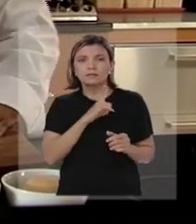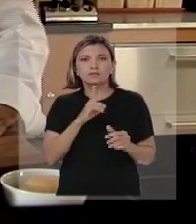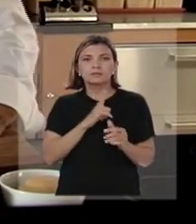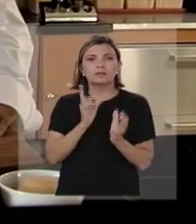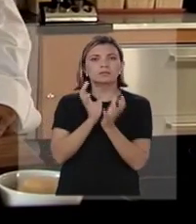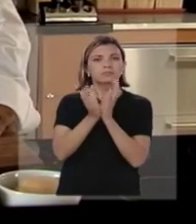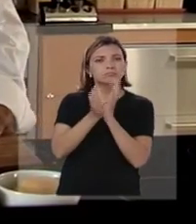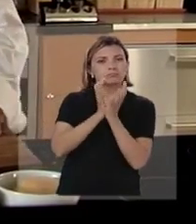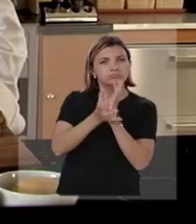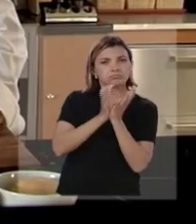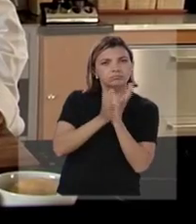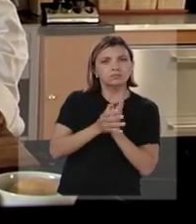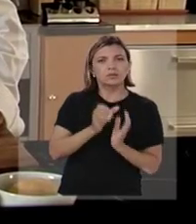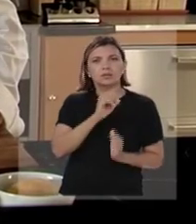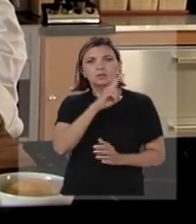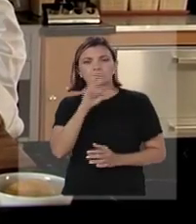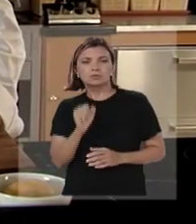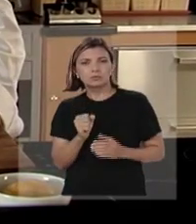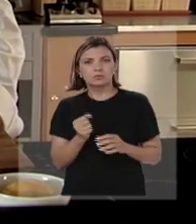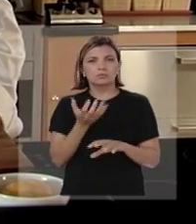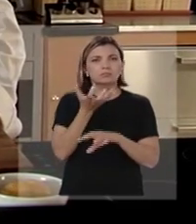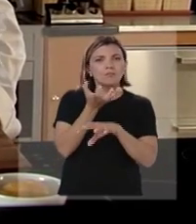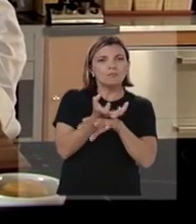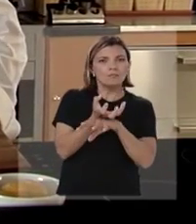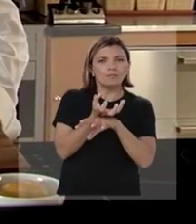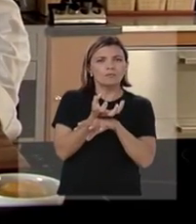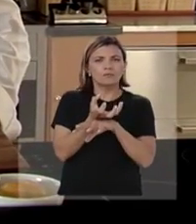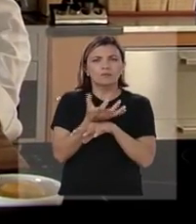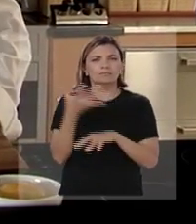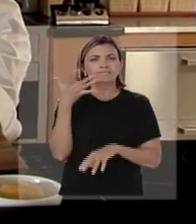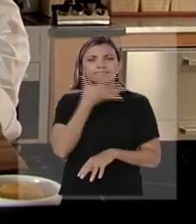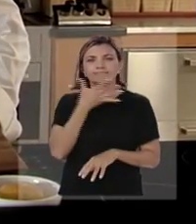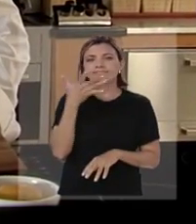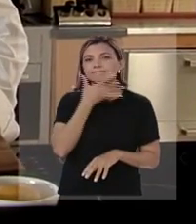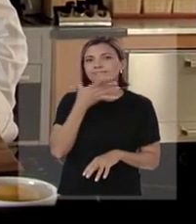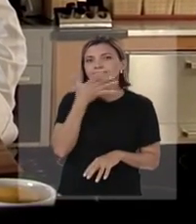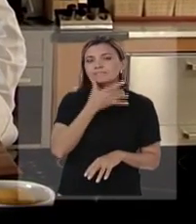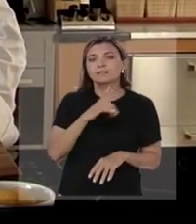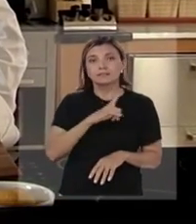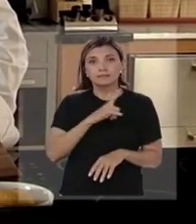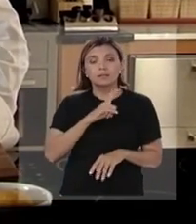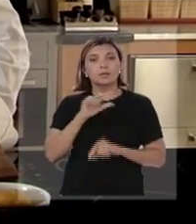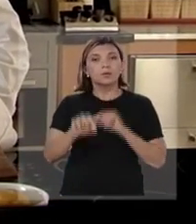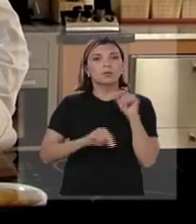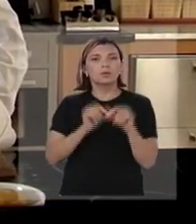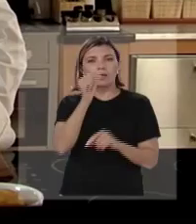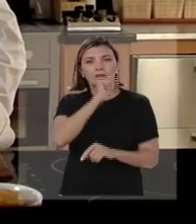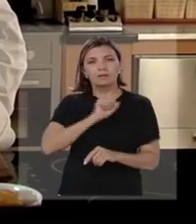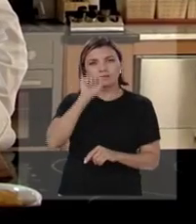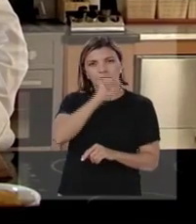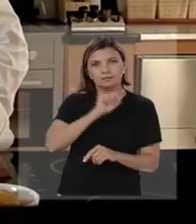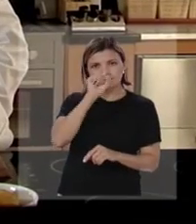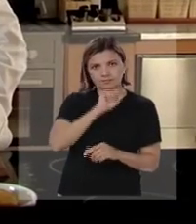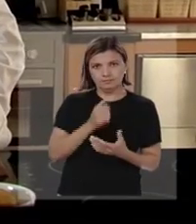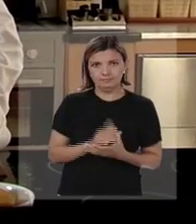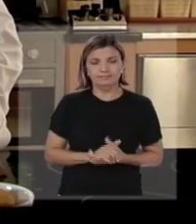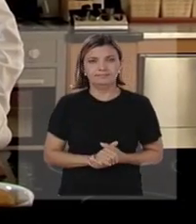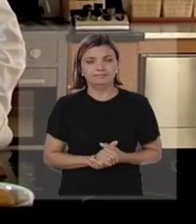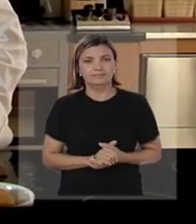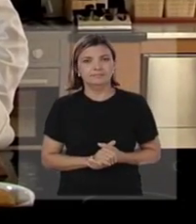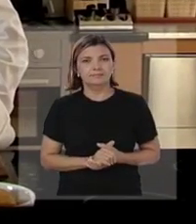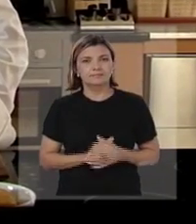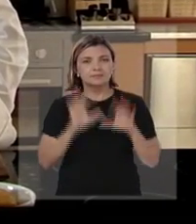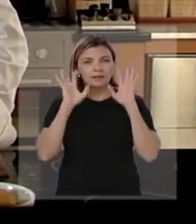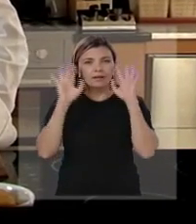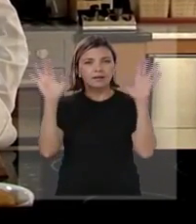acompanhados de salada de serralha e um suco de abacaxi do Cerrado delicioso. De quebra, ainda vai ter um sorvete de mangaba.